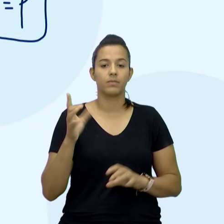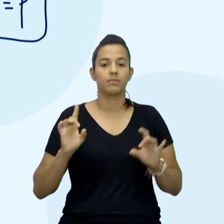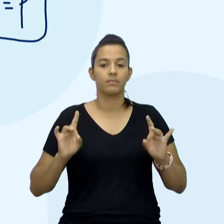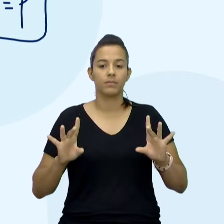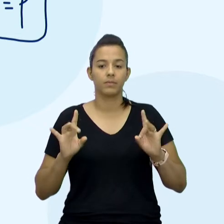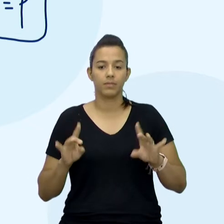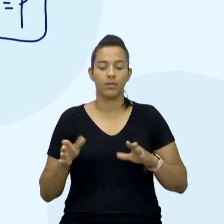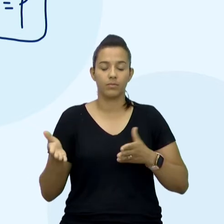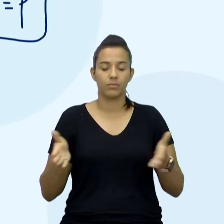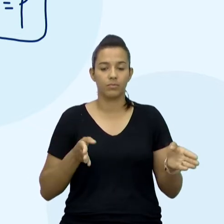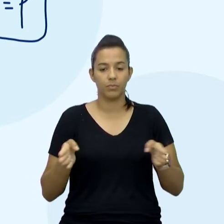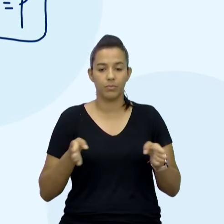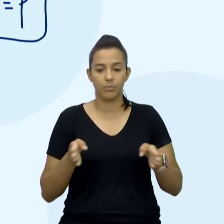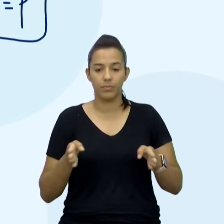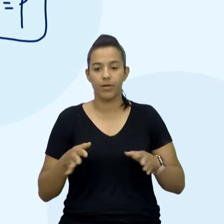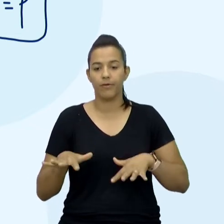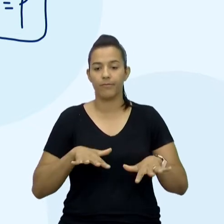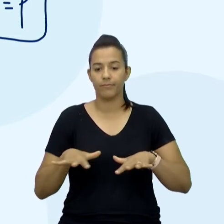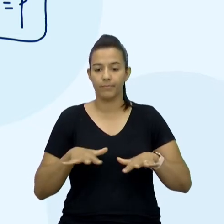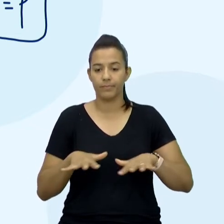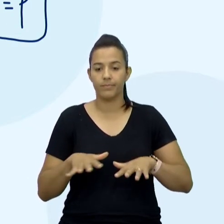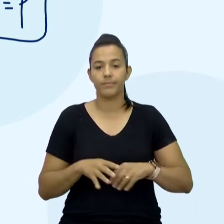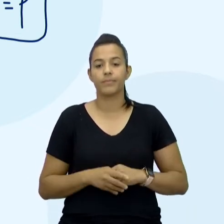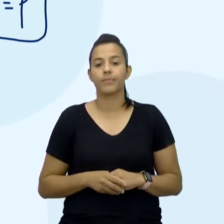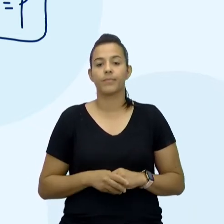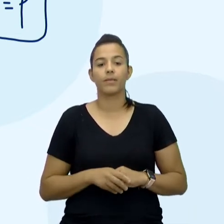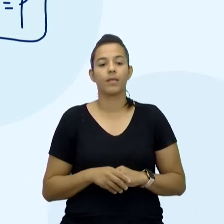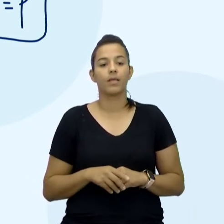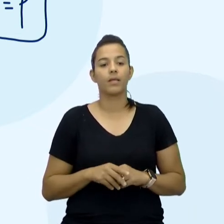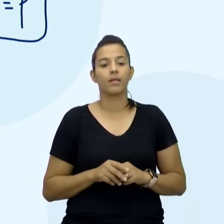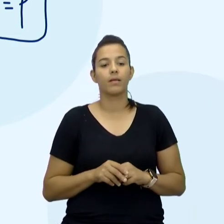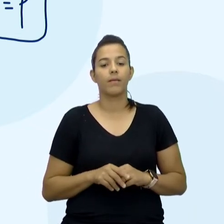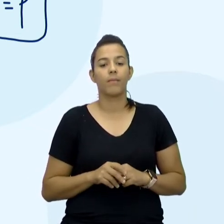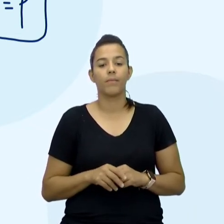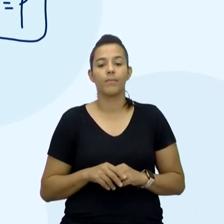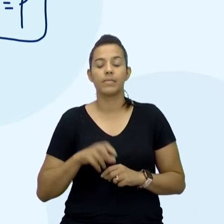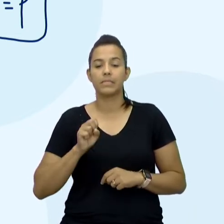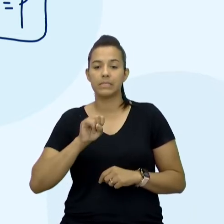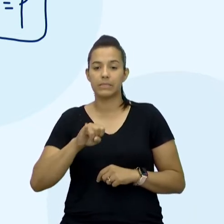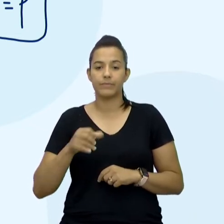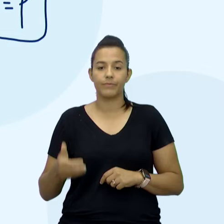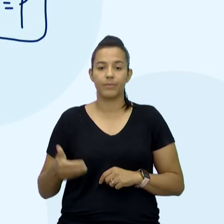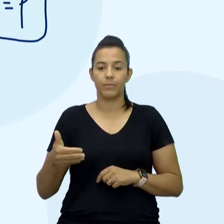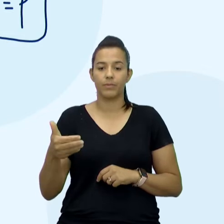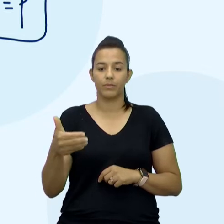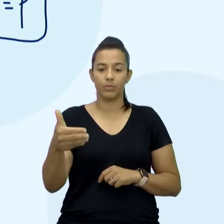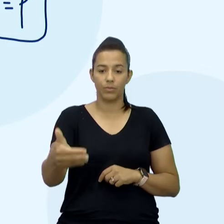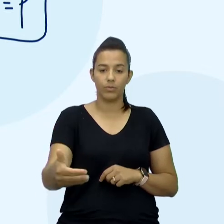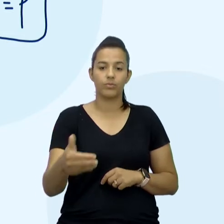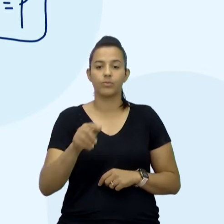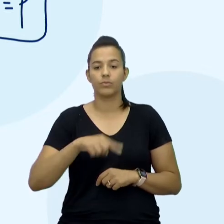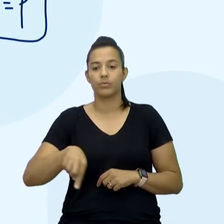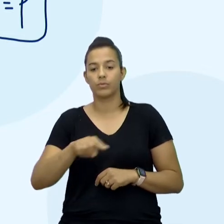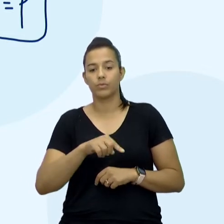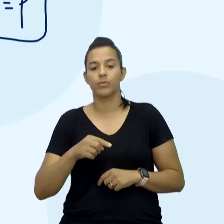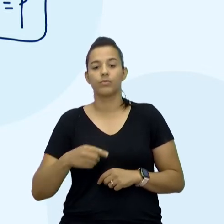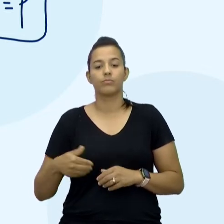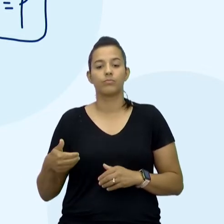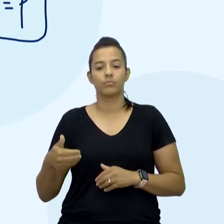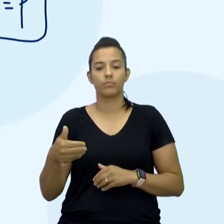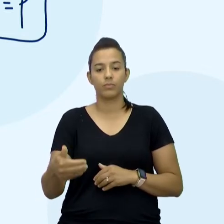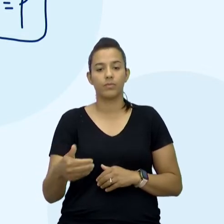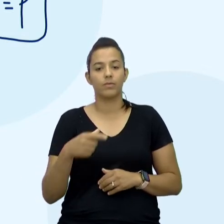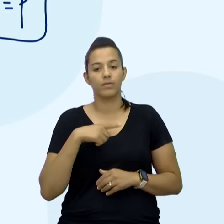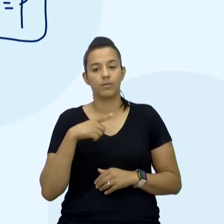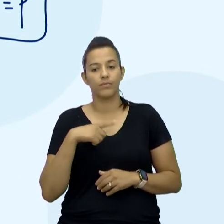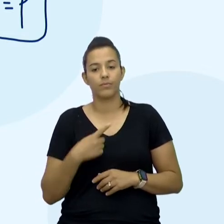movimento periódico, tá para vocês aí, certo? Dizemos que o movimento é oscilatório se for periódico. E se o sentido do movimento, no